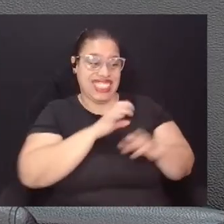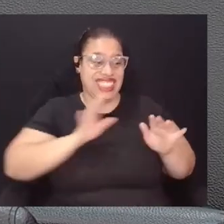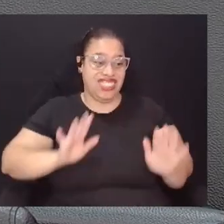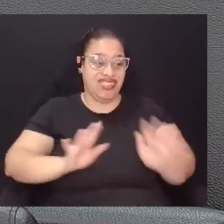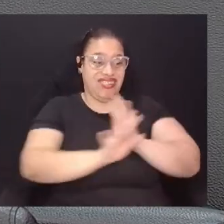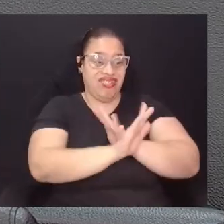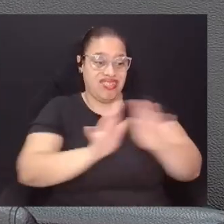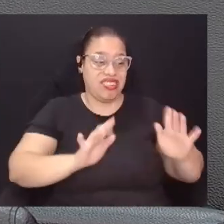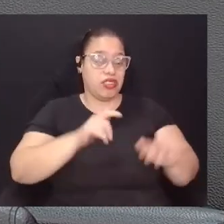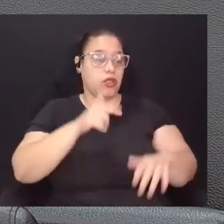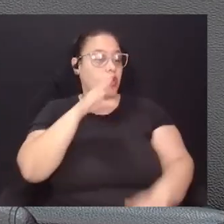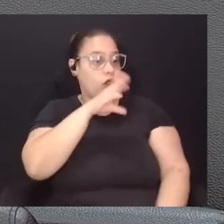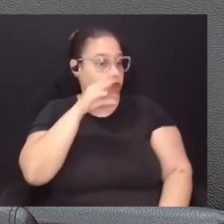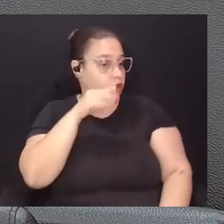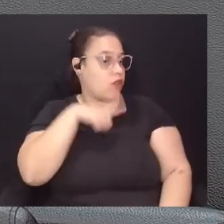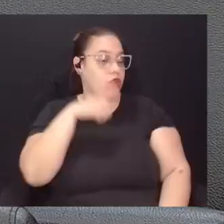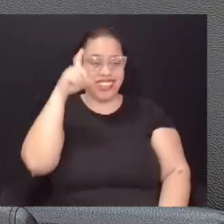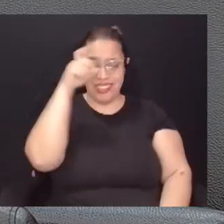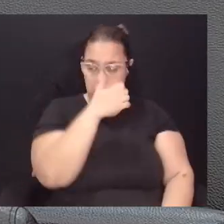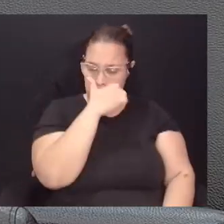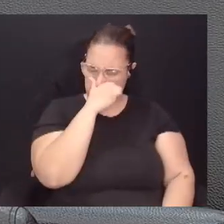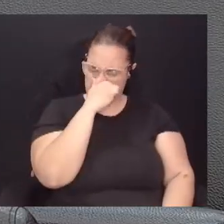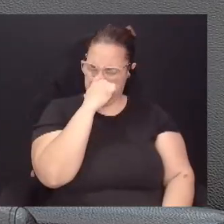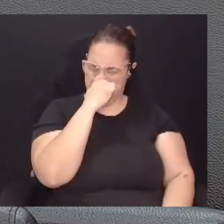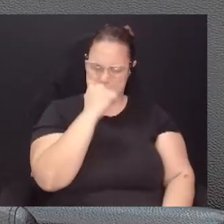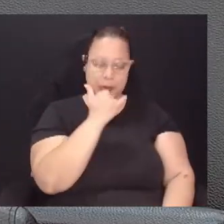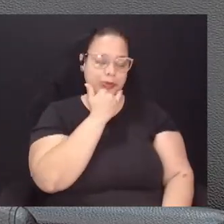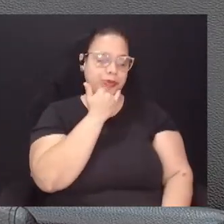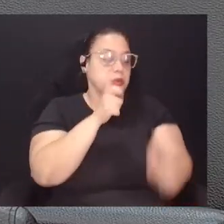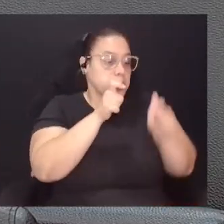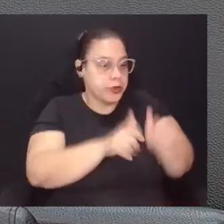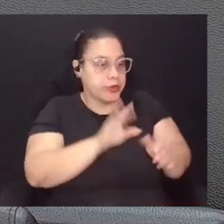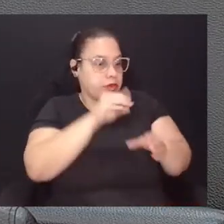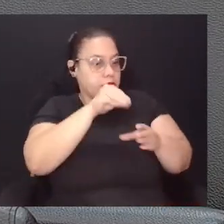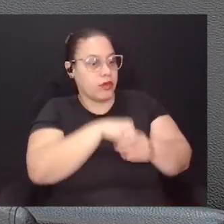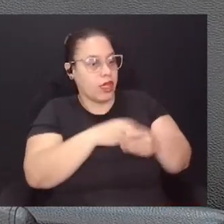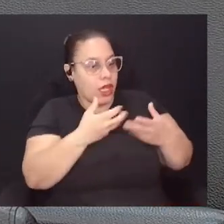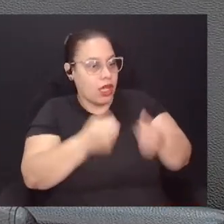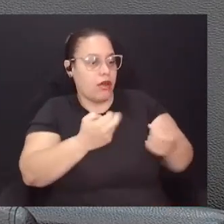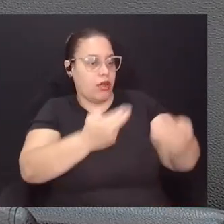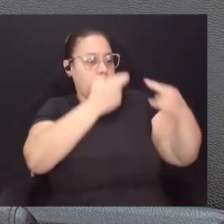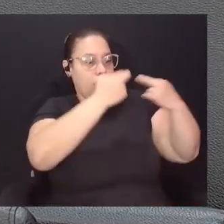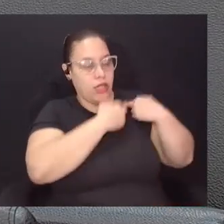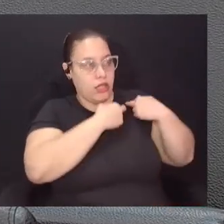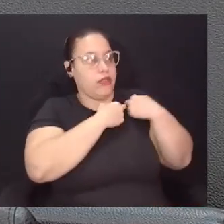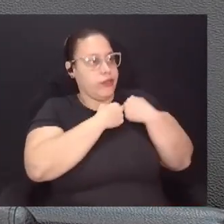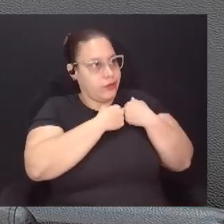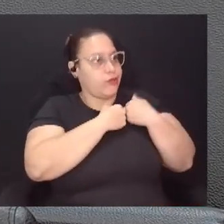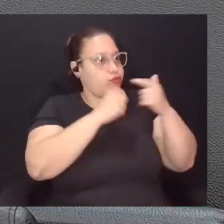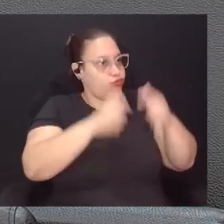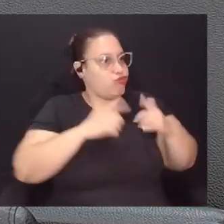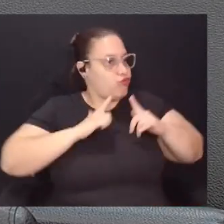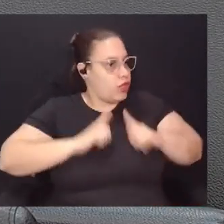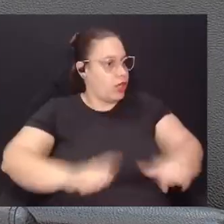aquele espaço. Os trabalhadores começam a ter mais dificuldade também de estar naquele ambiente, tendo que assumir mais tarefas, né, para garantir